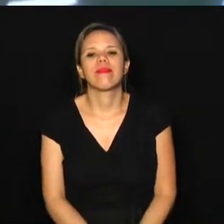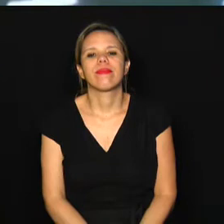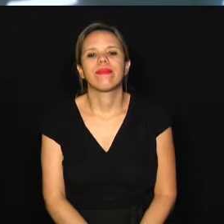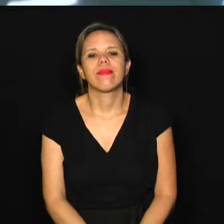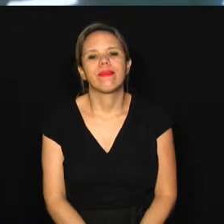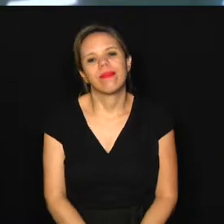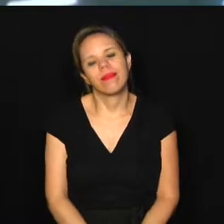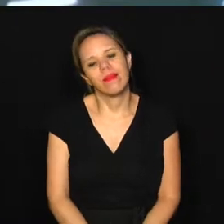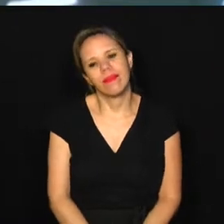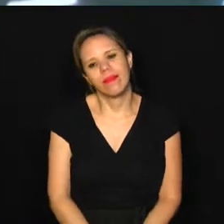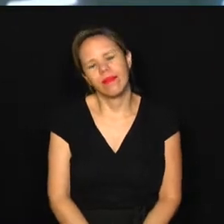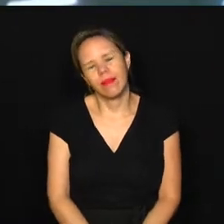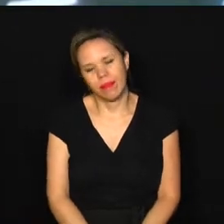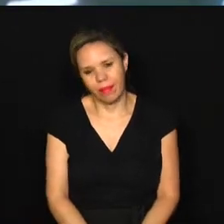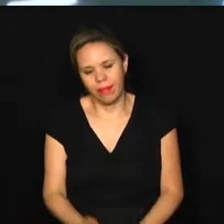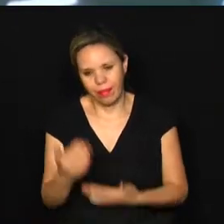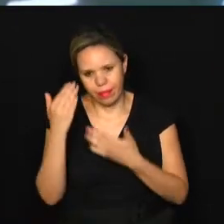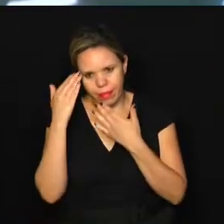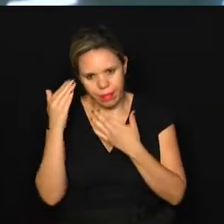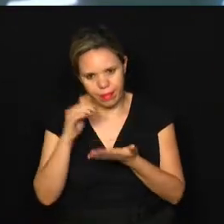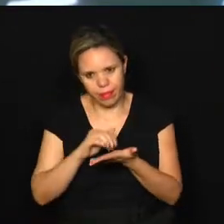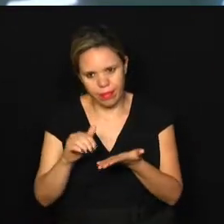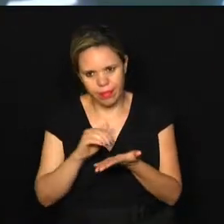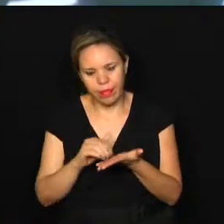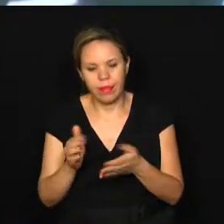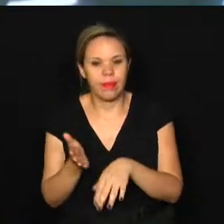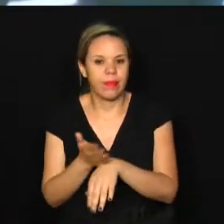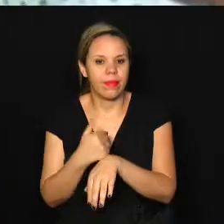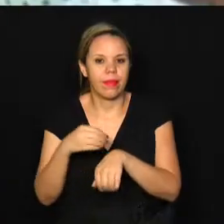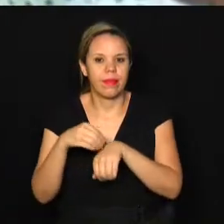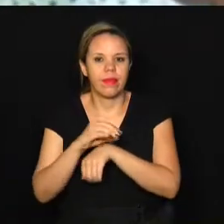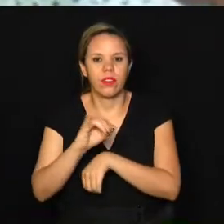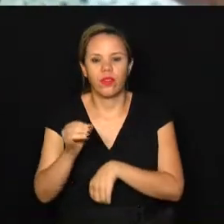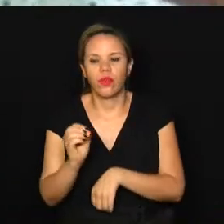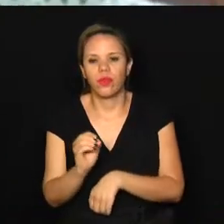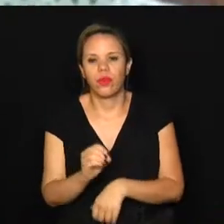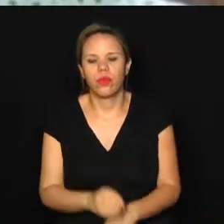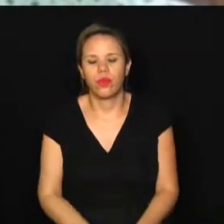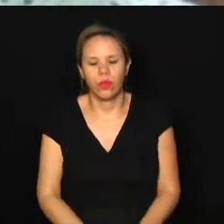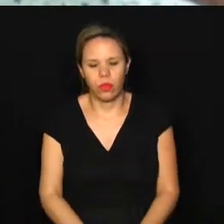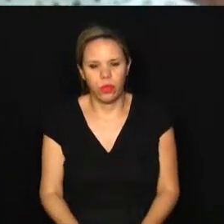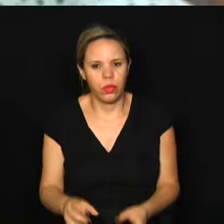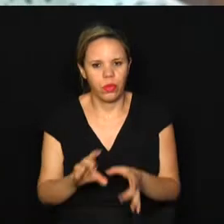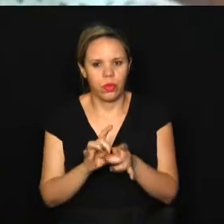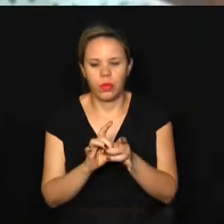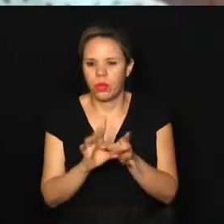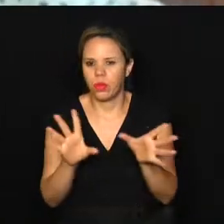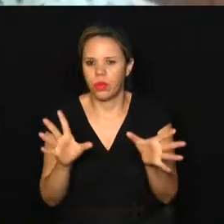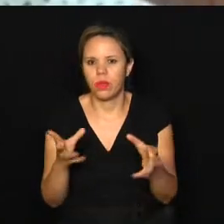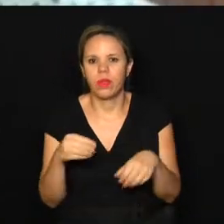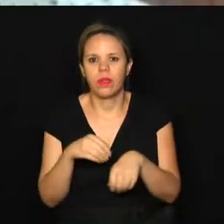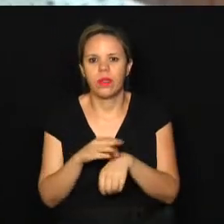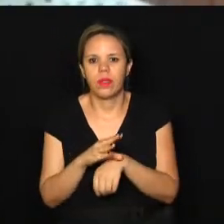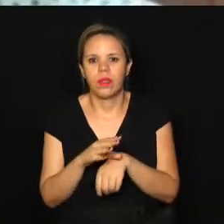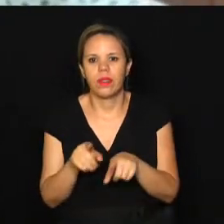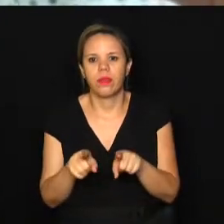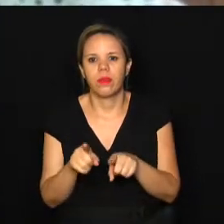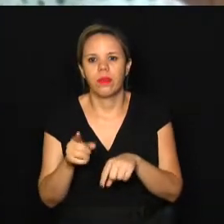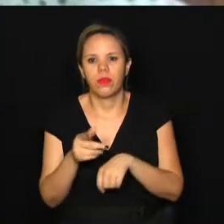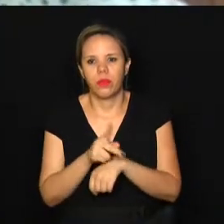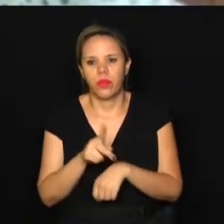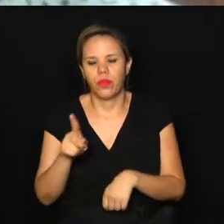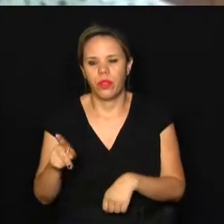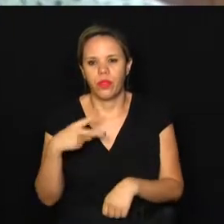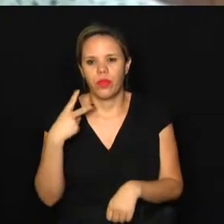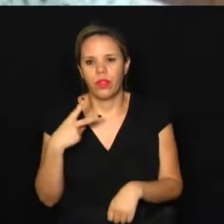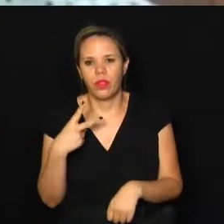Vamos aqui. Obrigado, secretário. Eu, antes de passar para o João, se você me permite, João, eu queria passar ao professor Alberto,